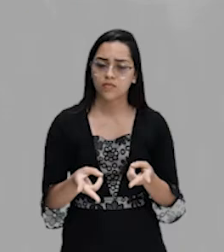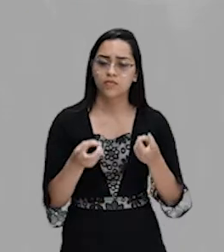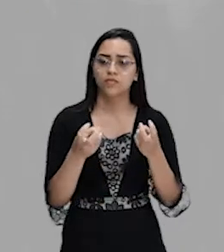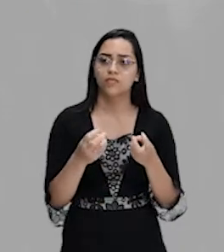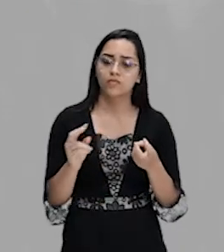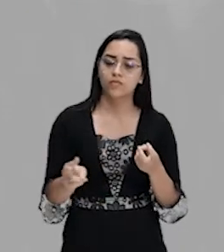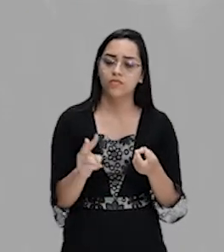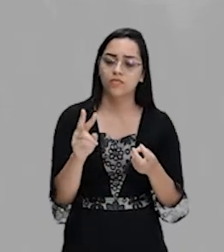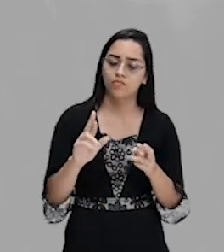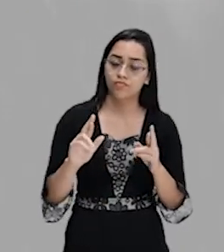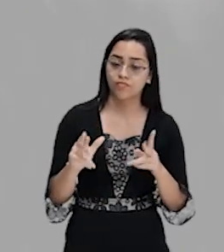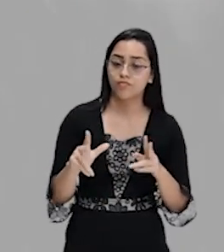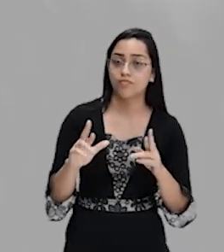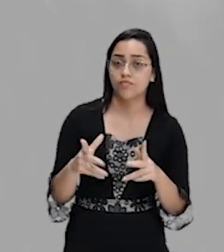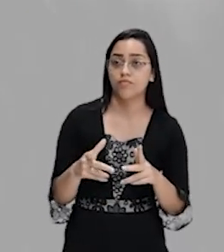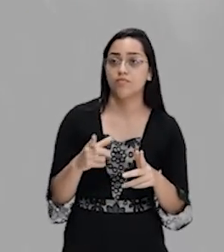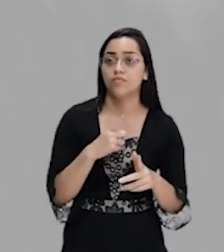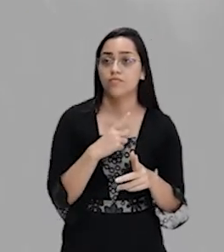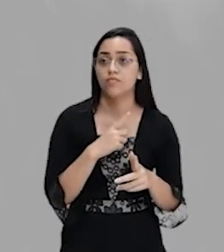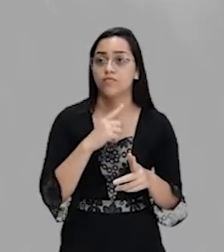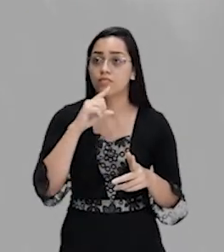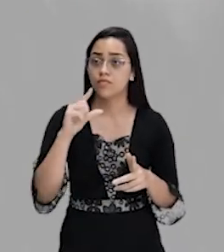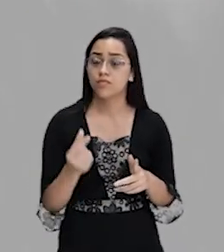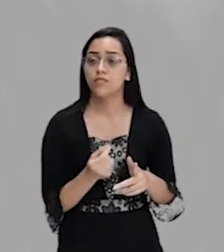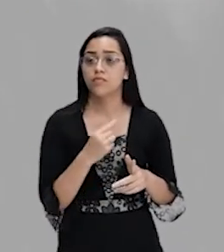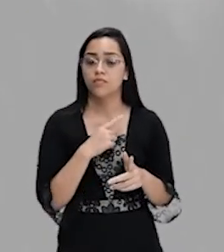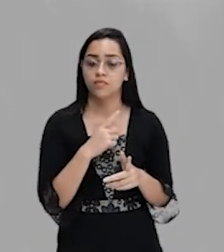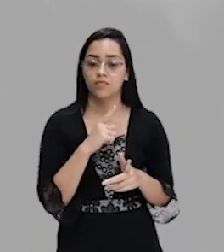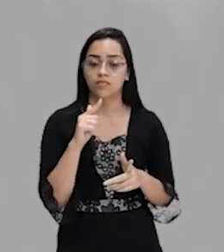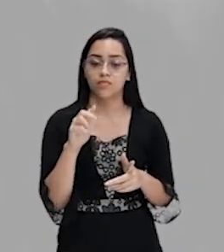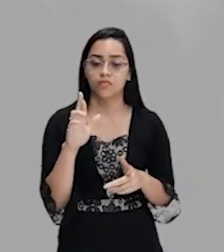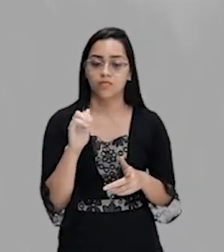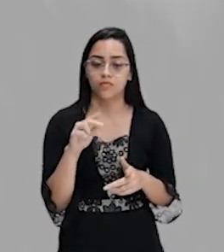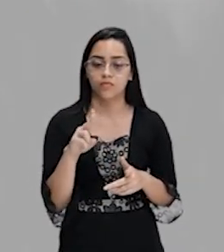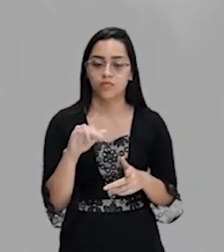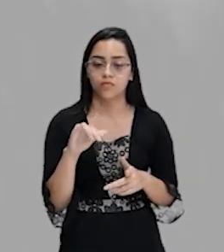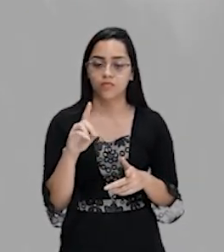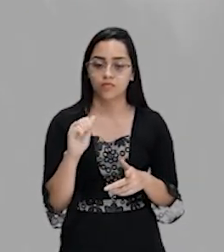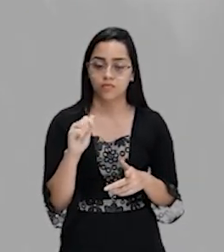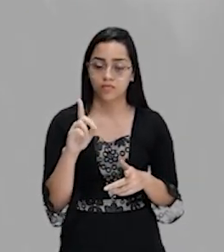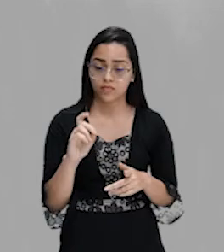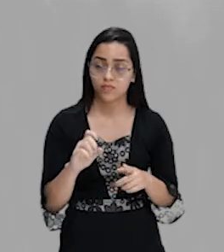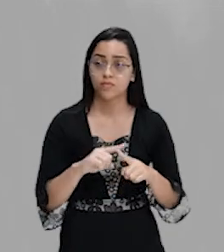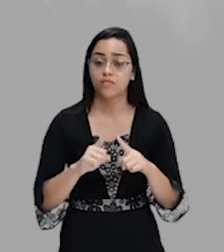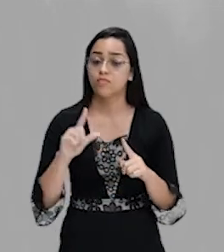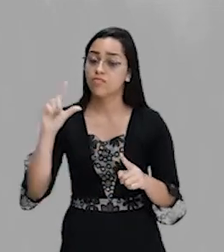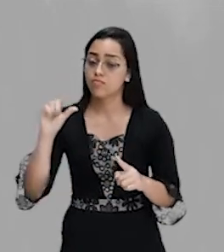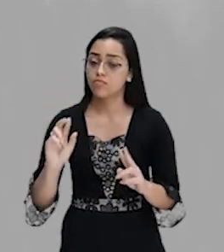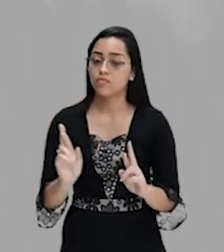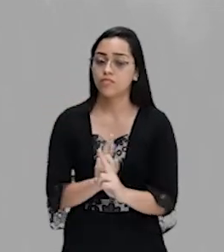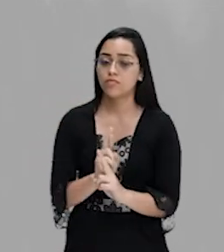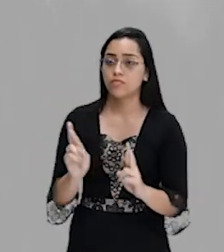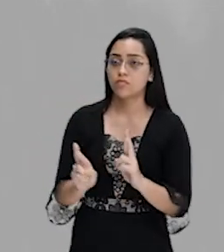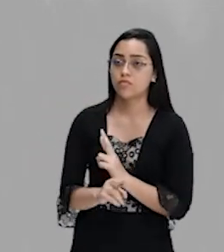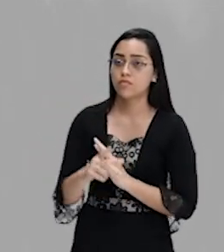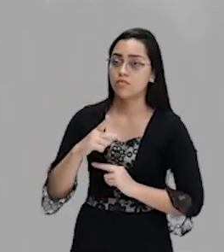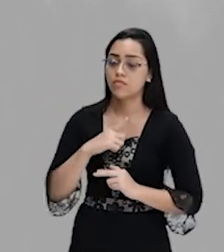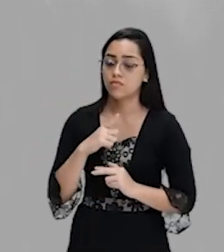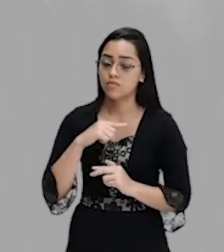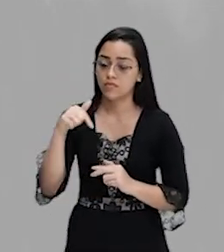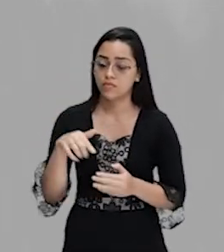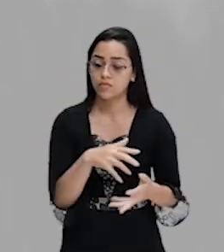valor bem inferior. Então lá na Lua existe a gravidade, logicamente, que só que é uma gravidade muito pequena em relacionada daqui da